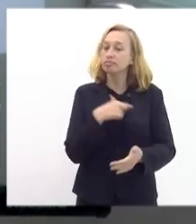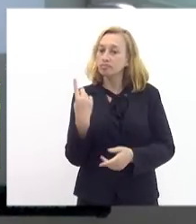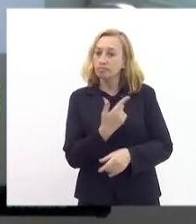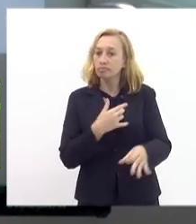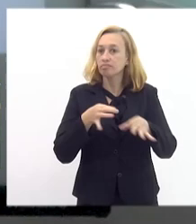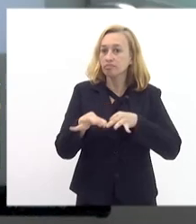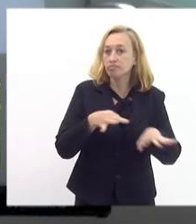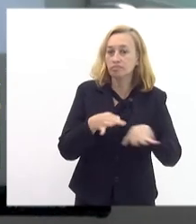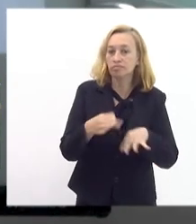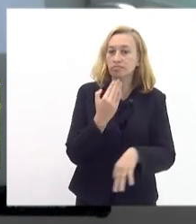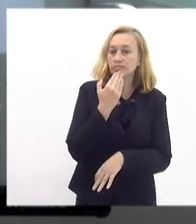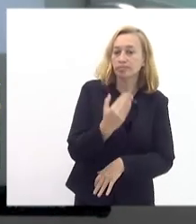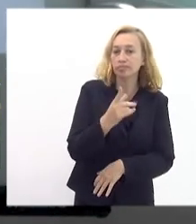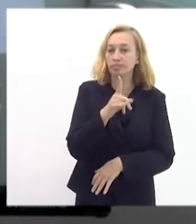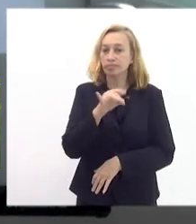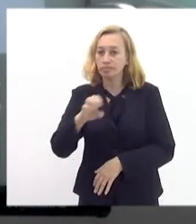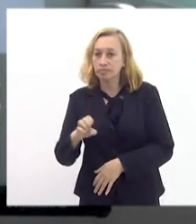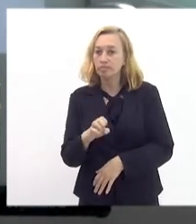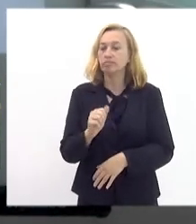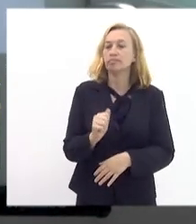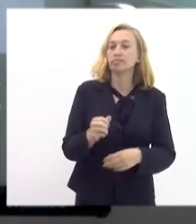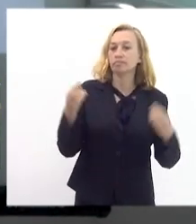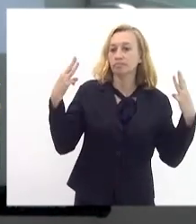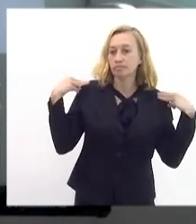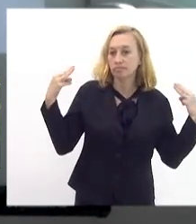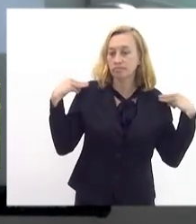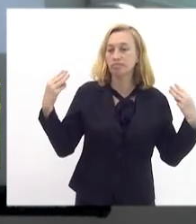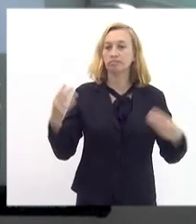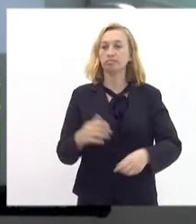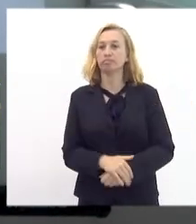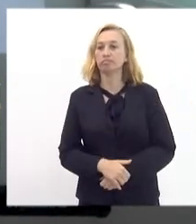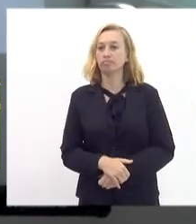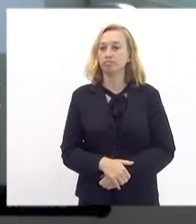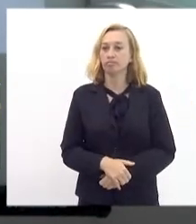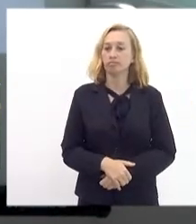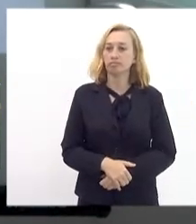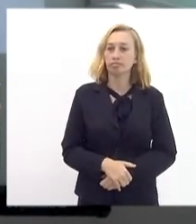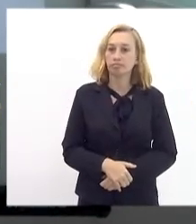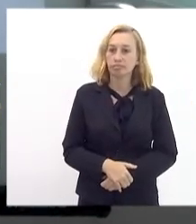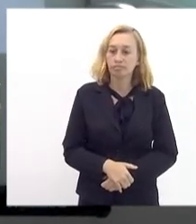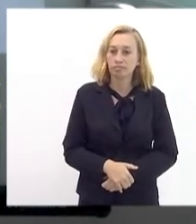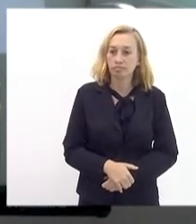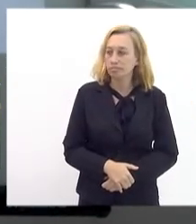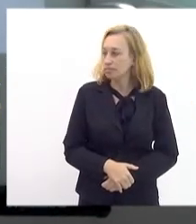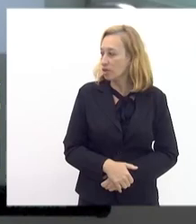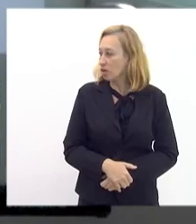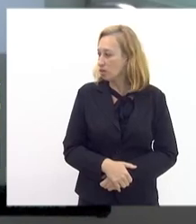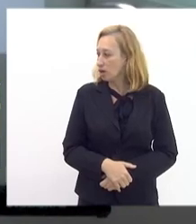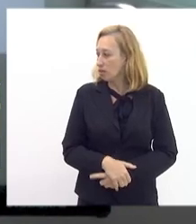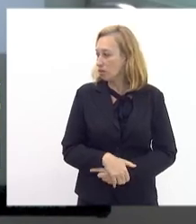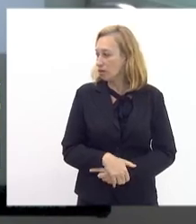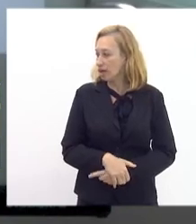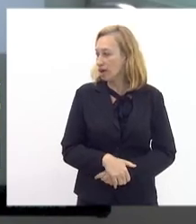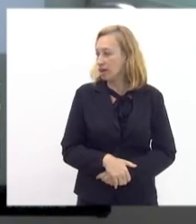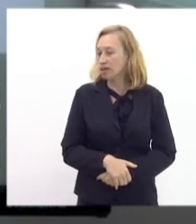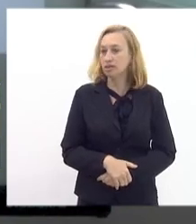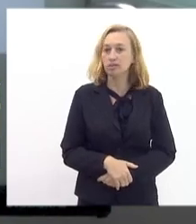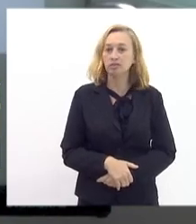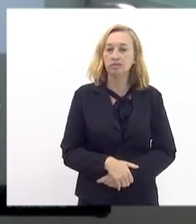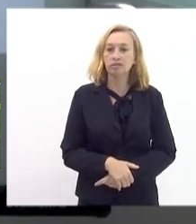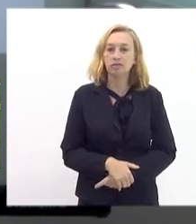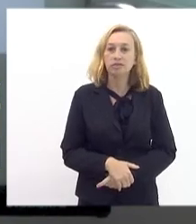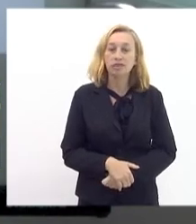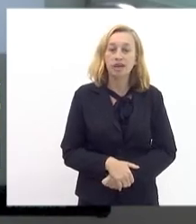fizemos a pedido de Docas a pedido da Marinha a pedido autoridade quando solicitar que se encaminha essa condição